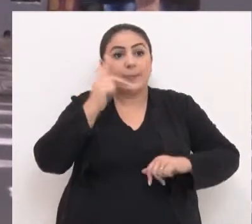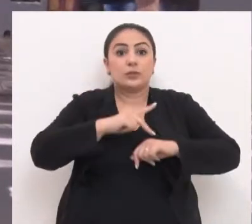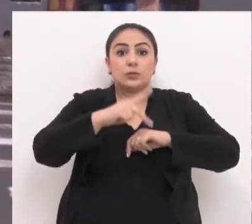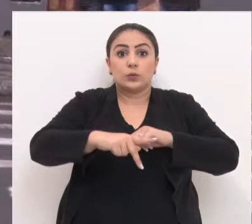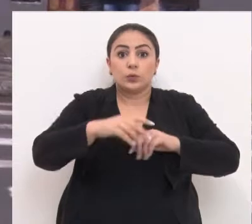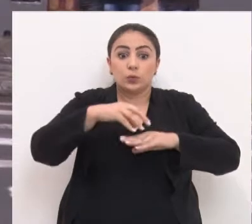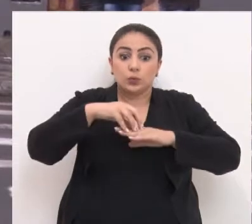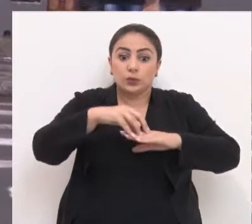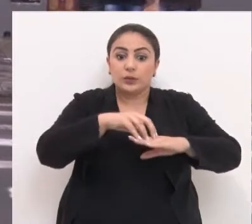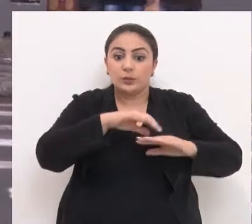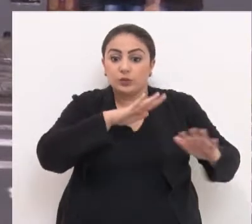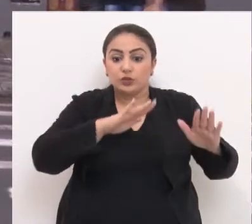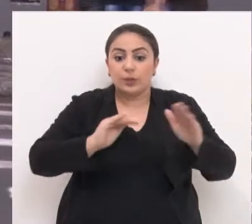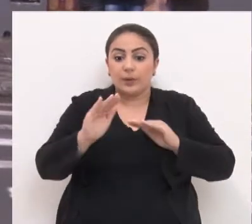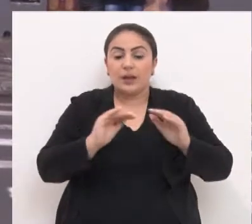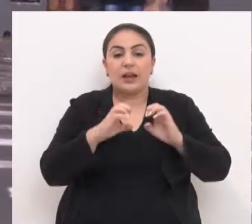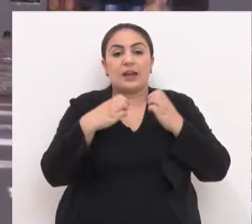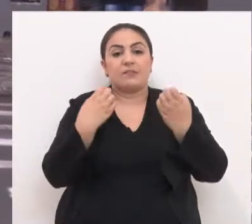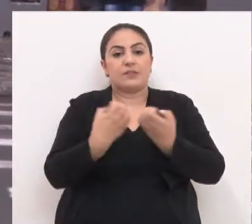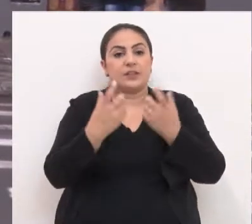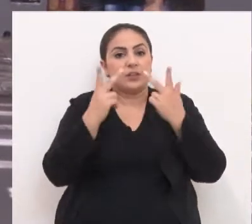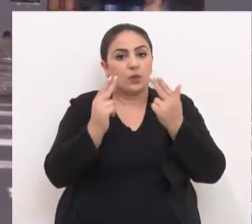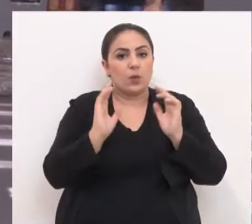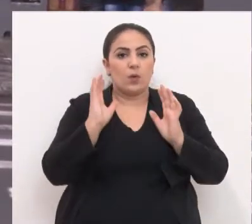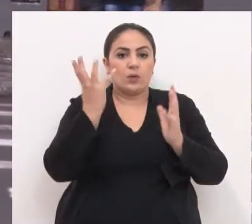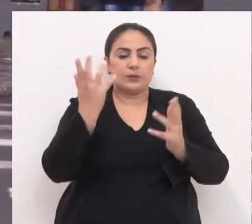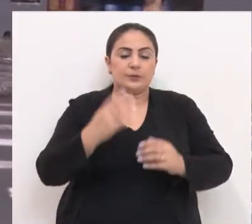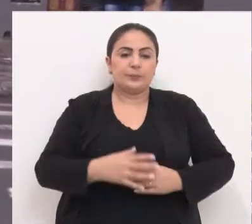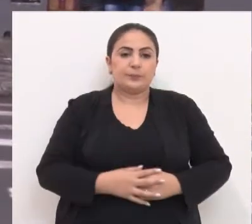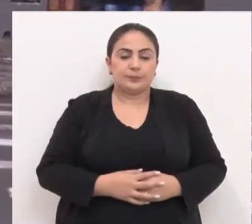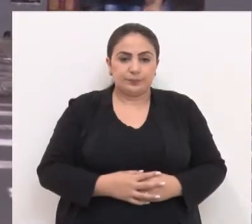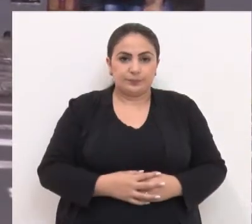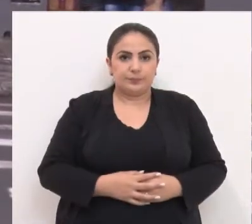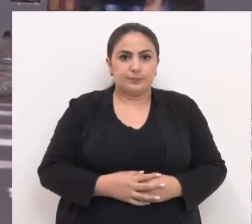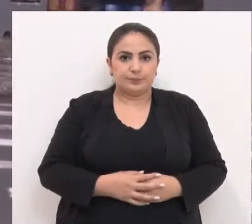turisticamente através do turismo de eventos. E foi o que aconteceu.